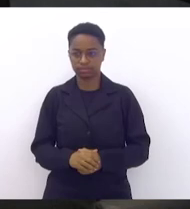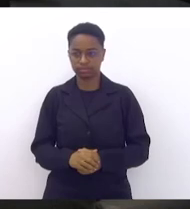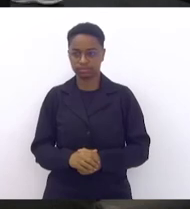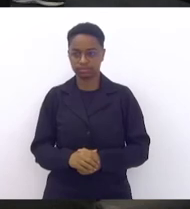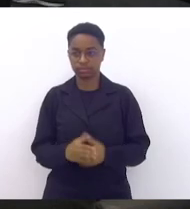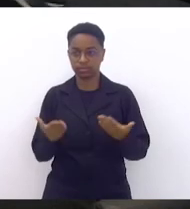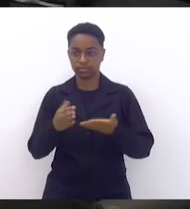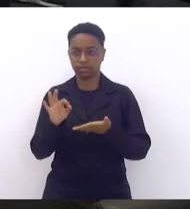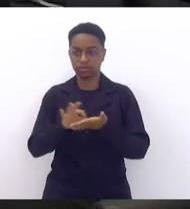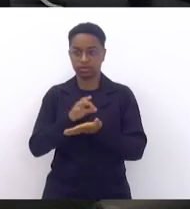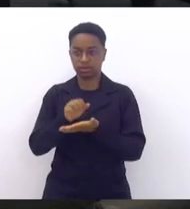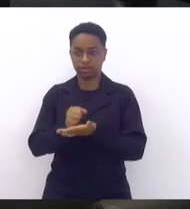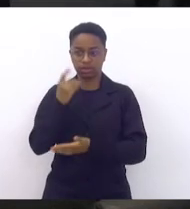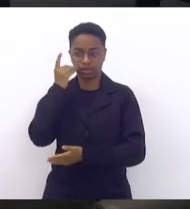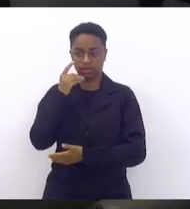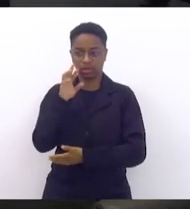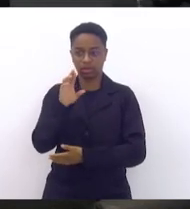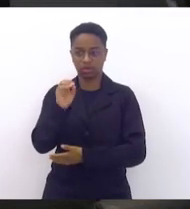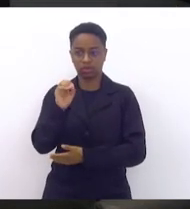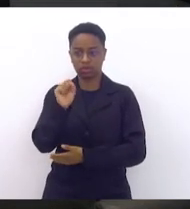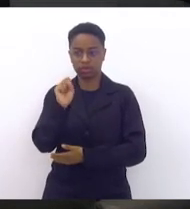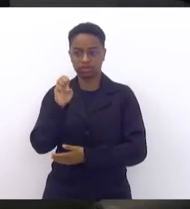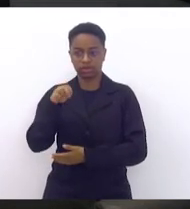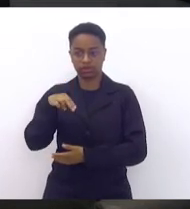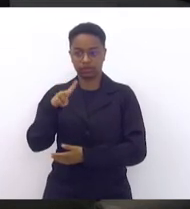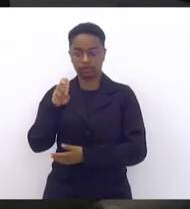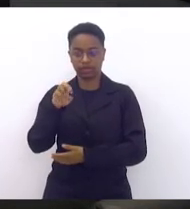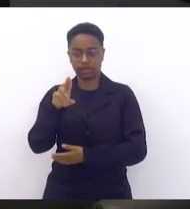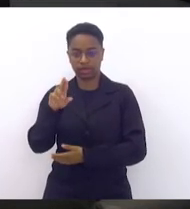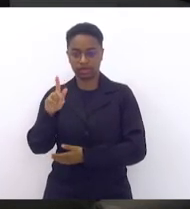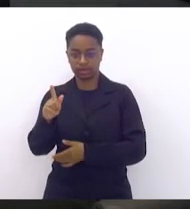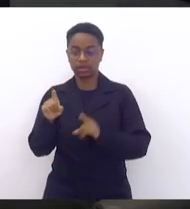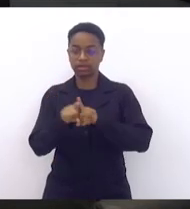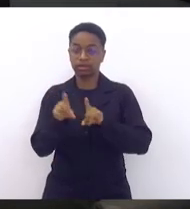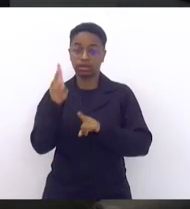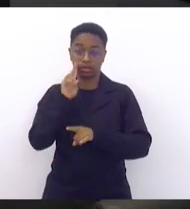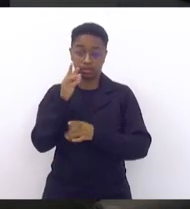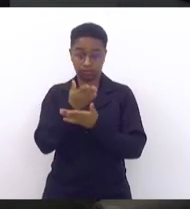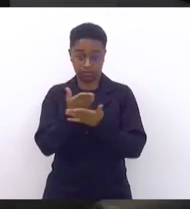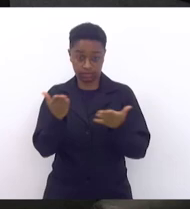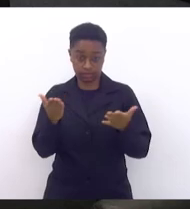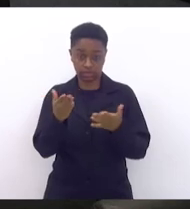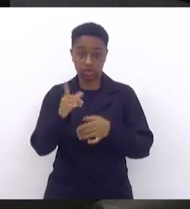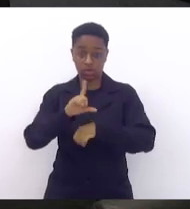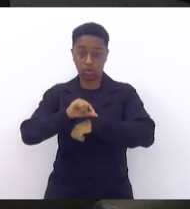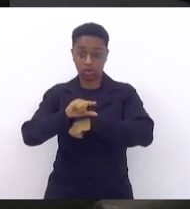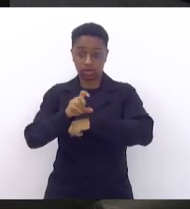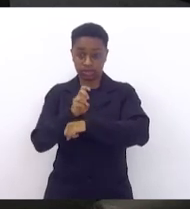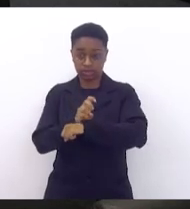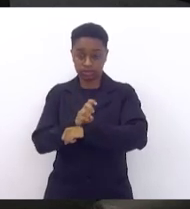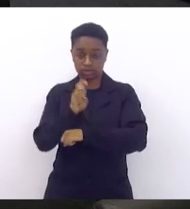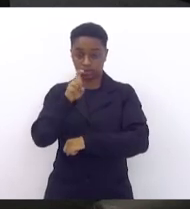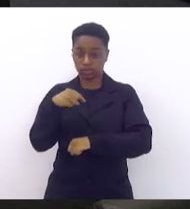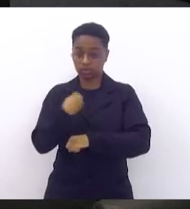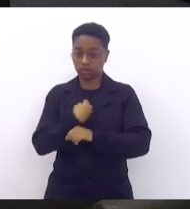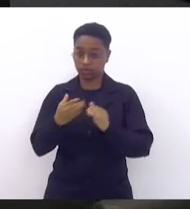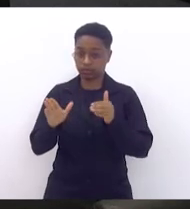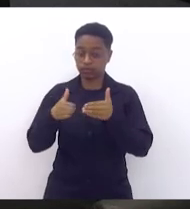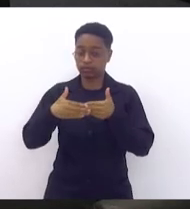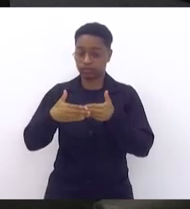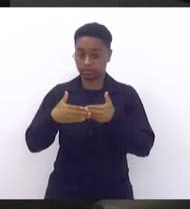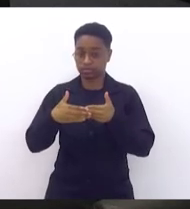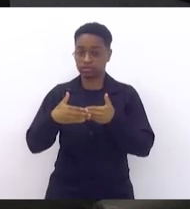Próximo inscrito é o deputado Rosenberg Reis. Lembrando aos nobres deputados e deputadas que às 17 horas encerrará a